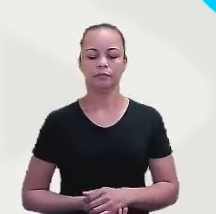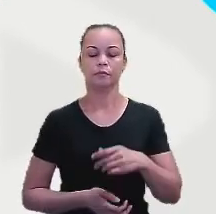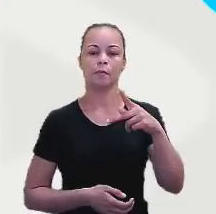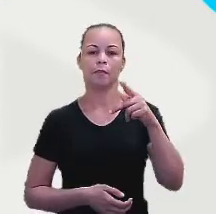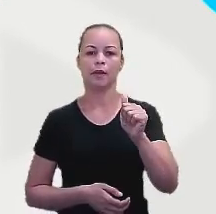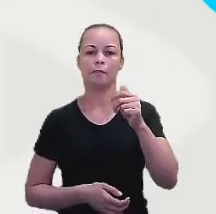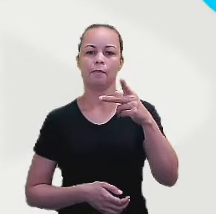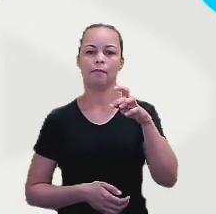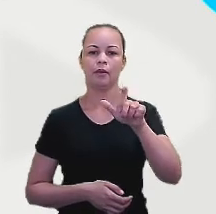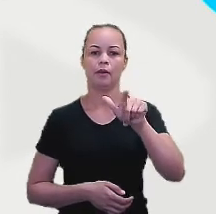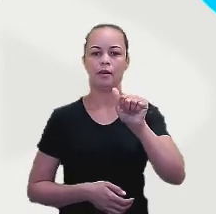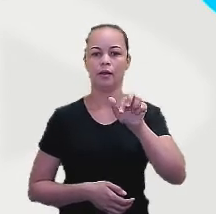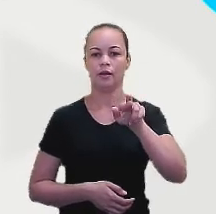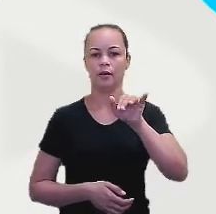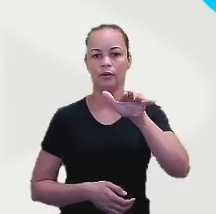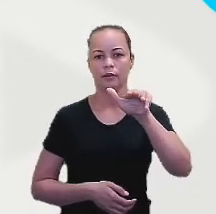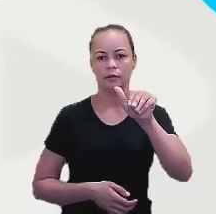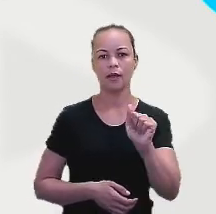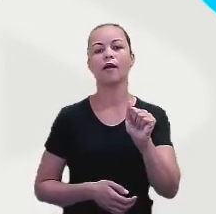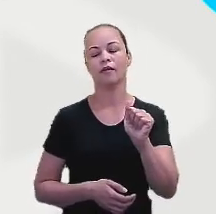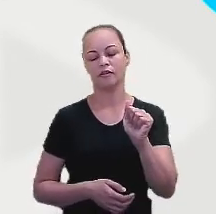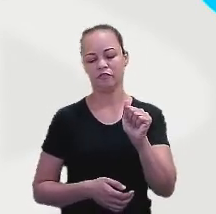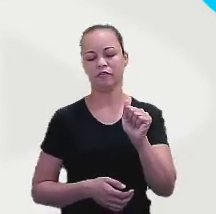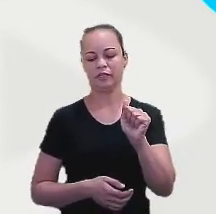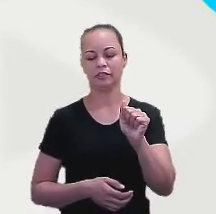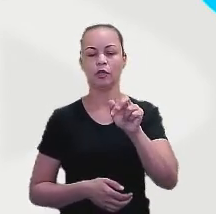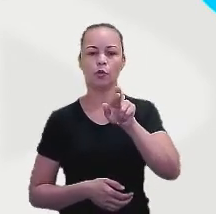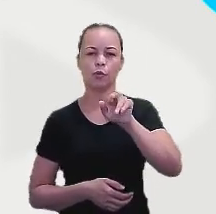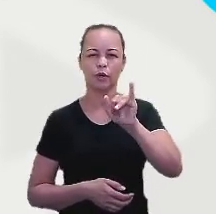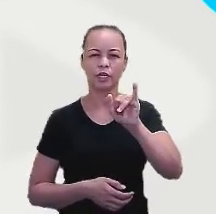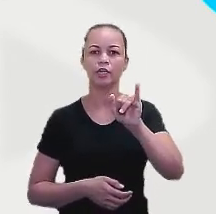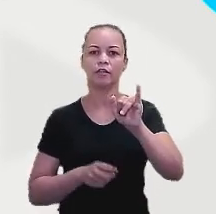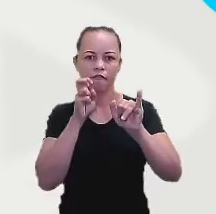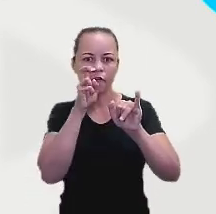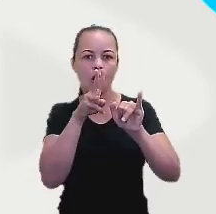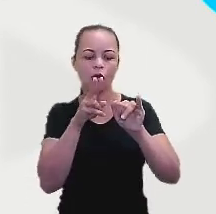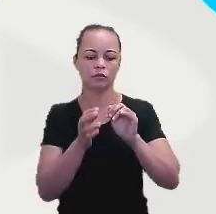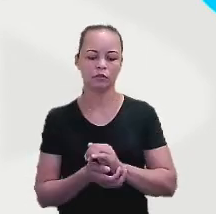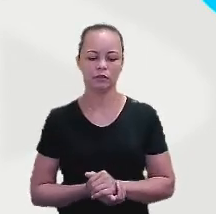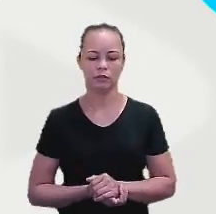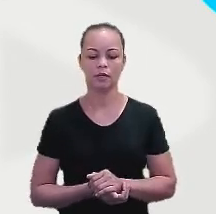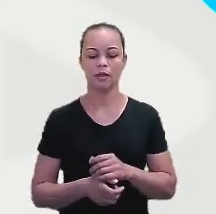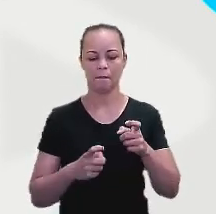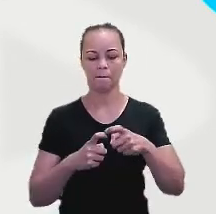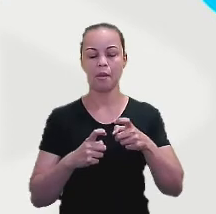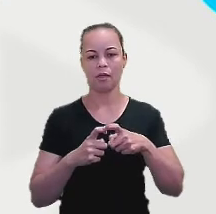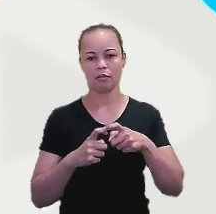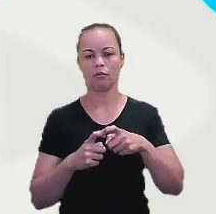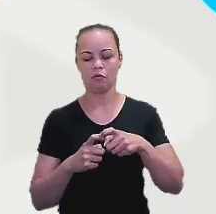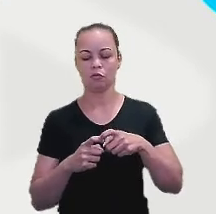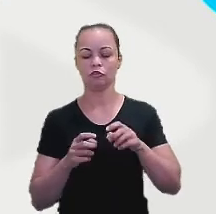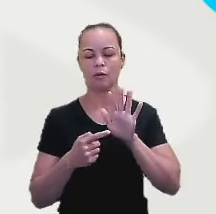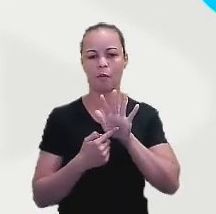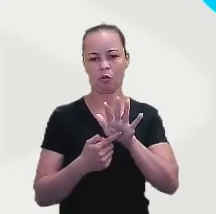Papelaria. Olha aí, ó. Uri. Médico, já está identificado.